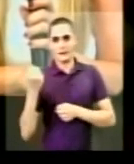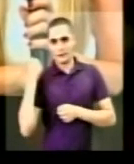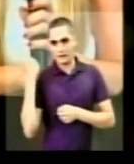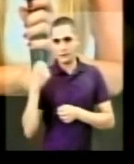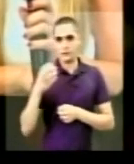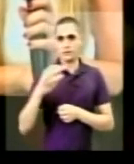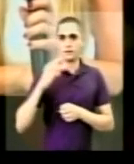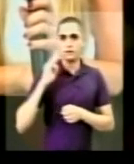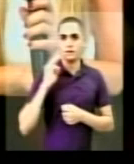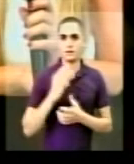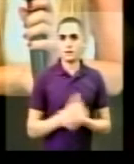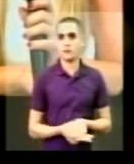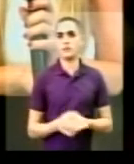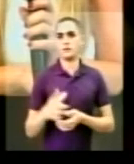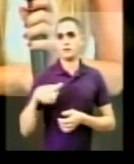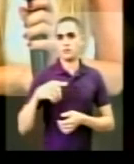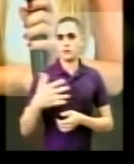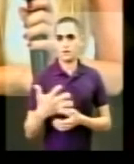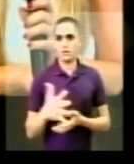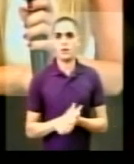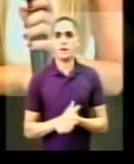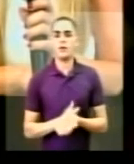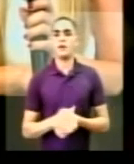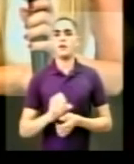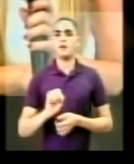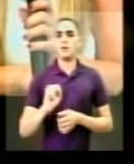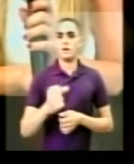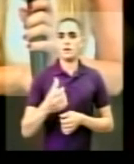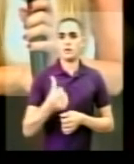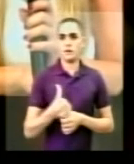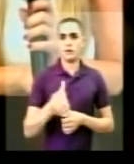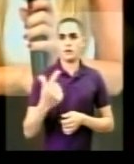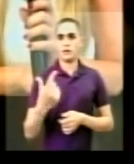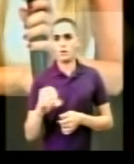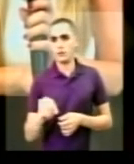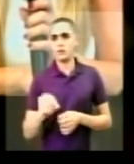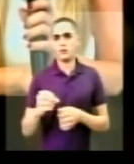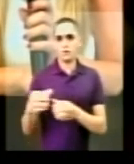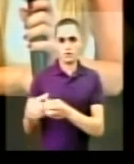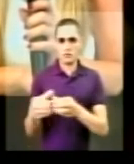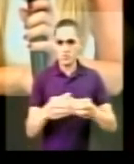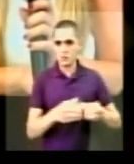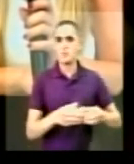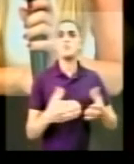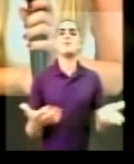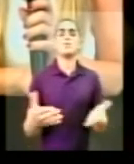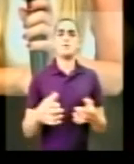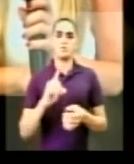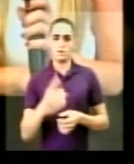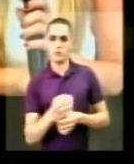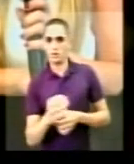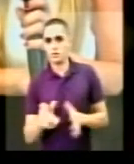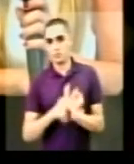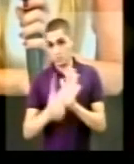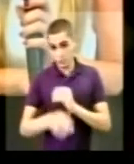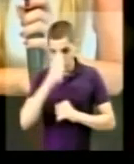tivemos um coeficiente de incidência até o momento de 8.610 casos para cada 100 mil habitantes aqui em Rio Preto.